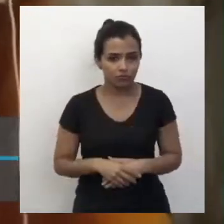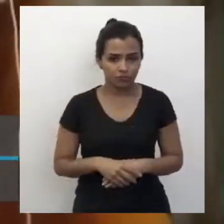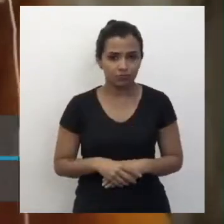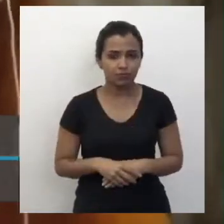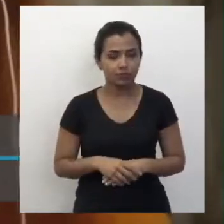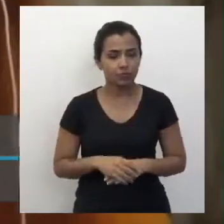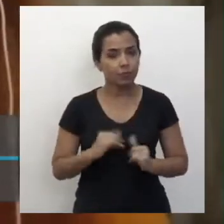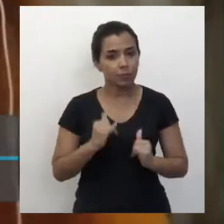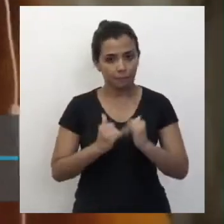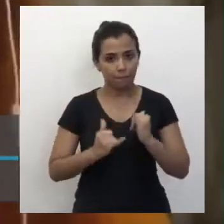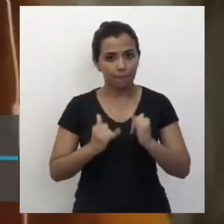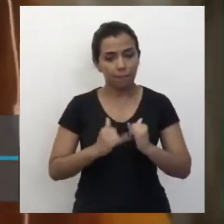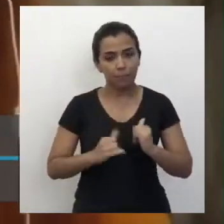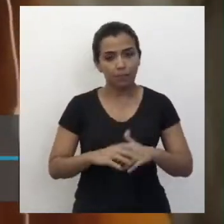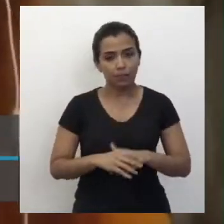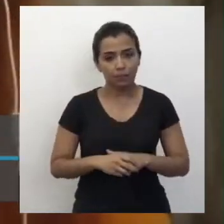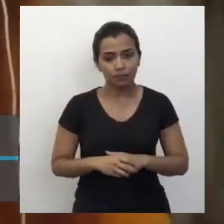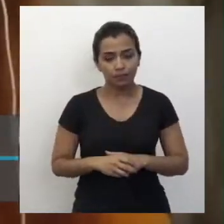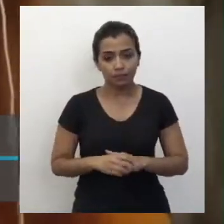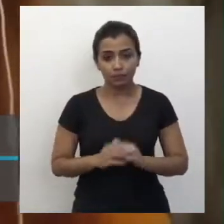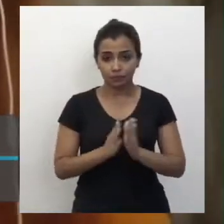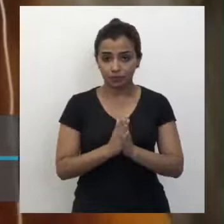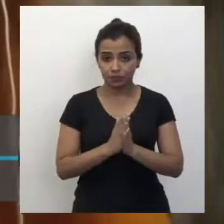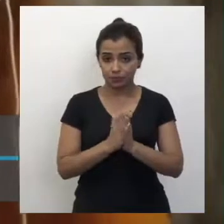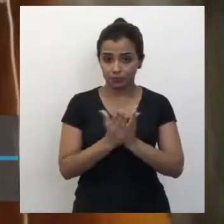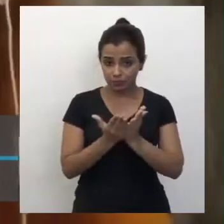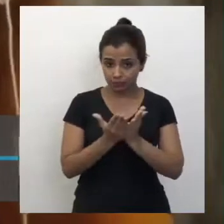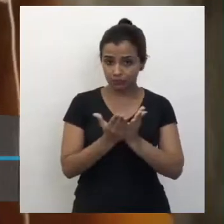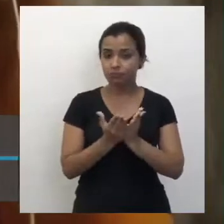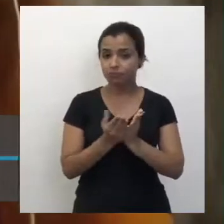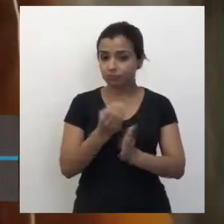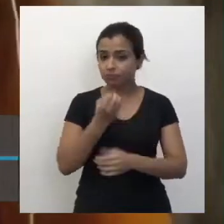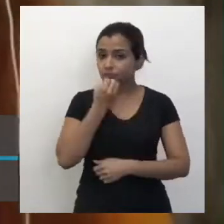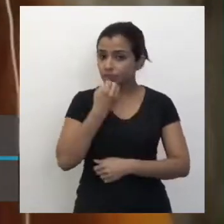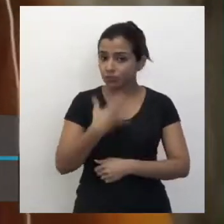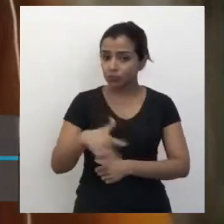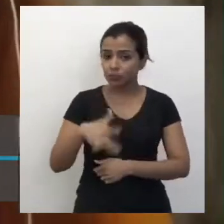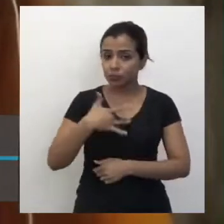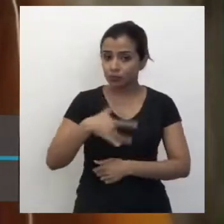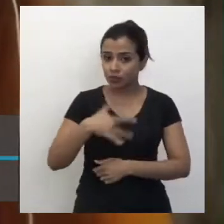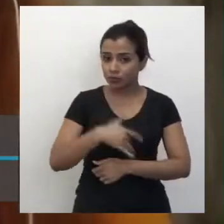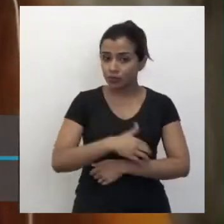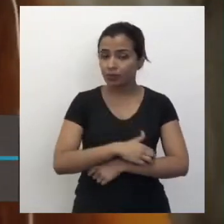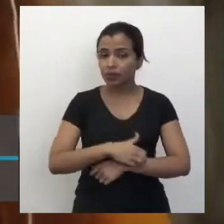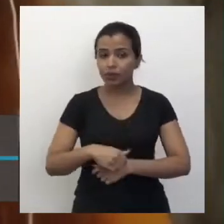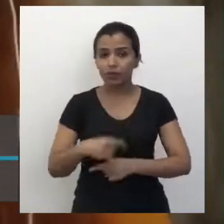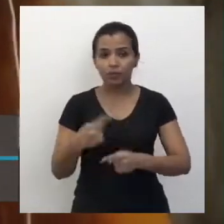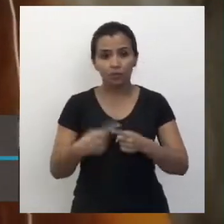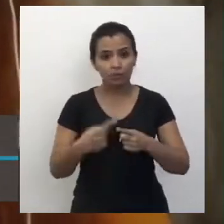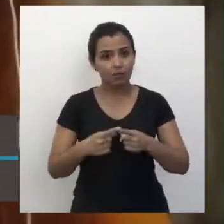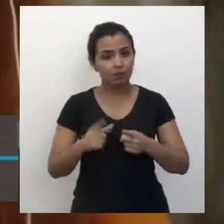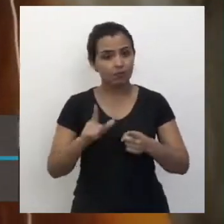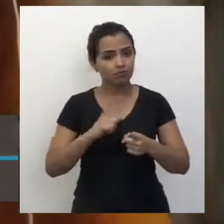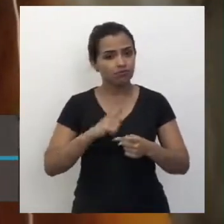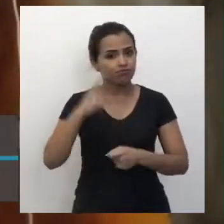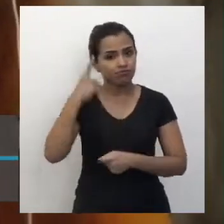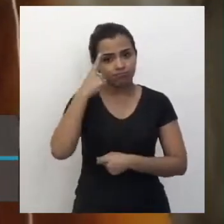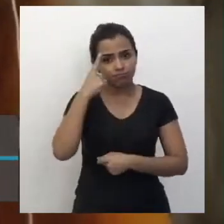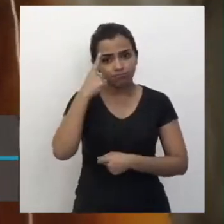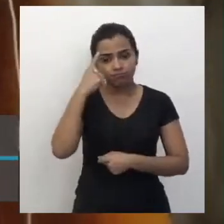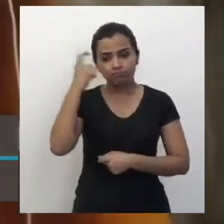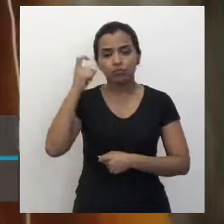Semelhante a um ermitão. Este livro, pessoal, vale muito, muito a pena, porque traz uma ideia